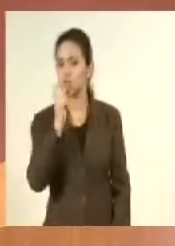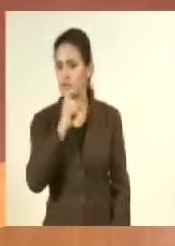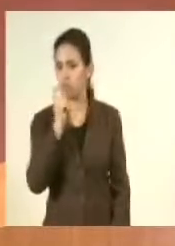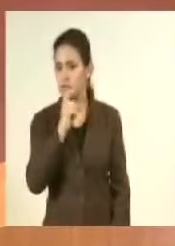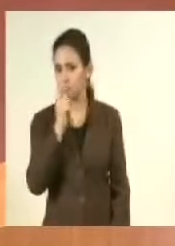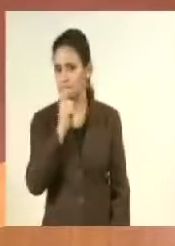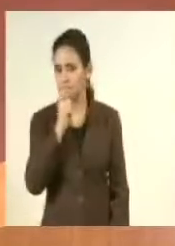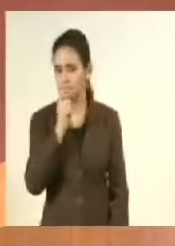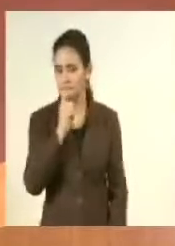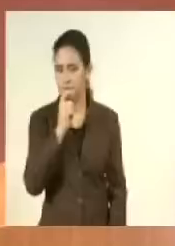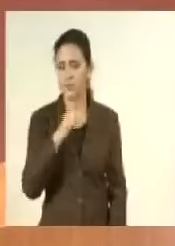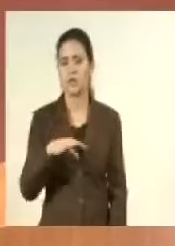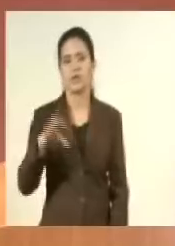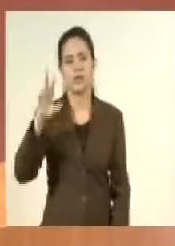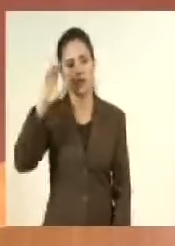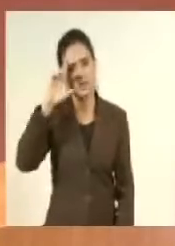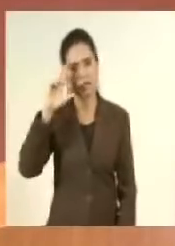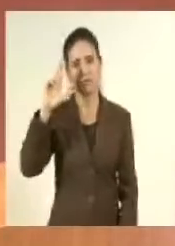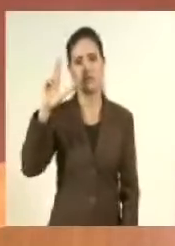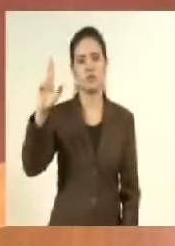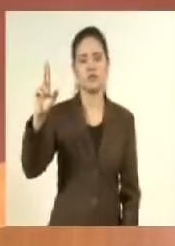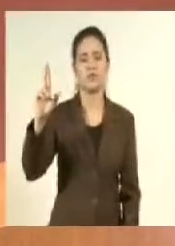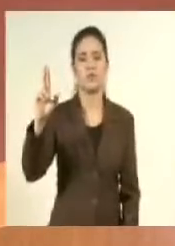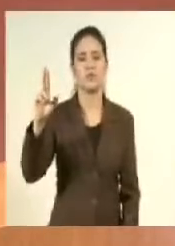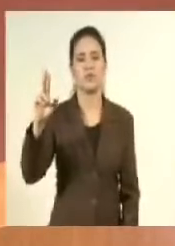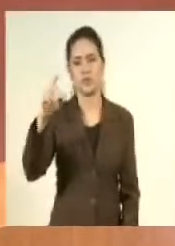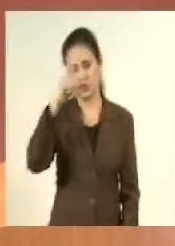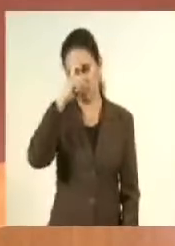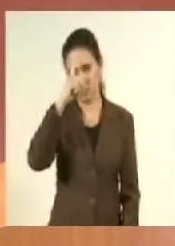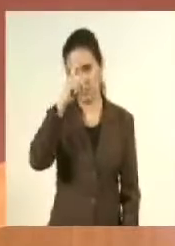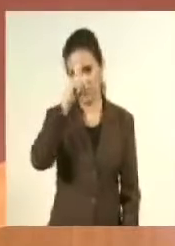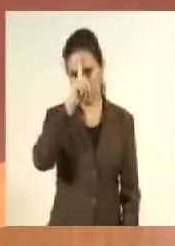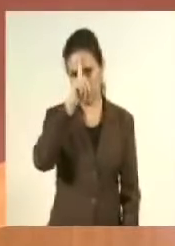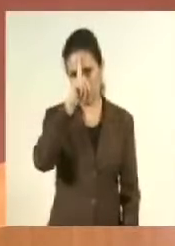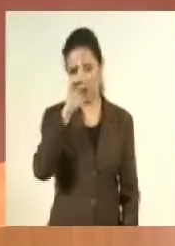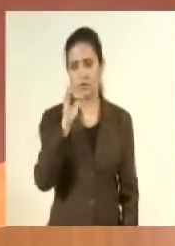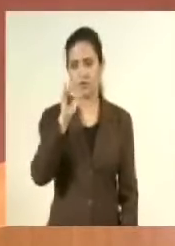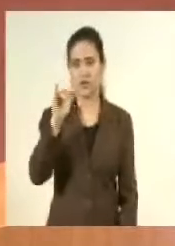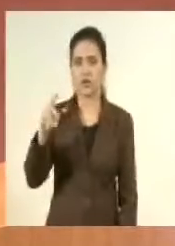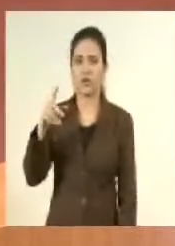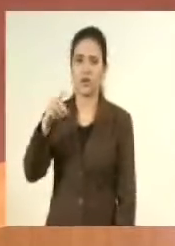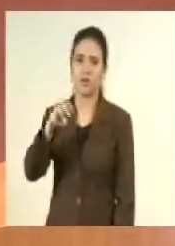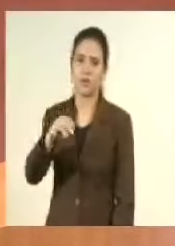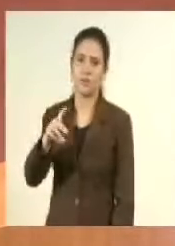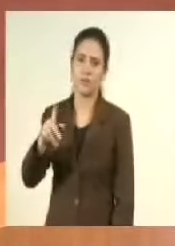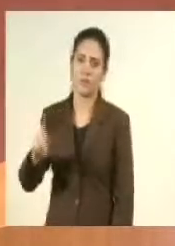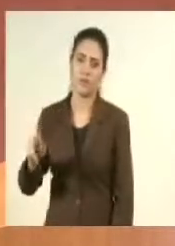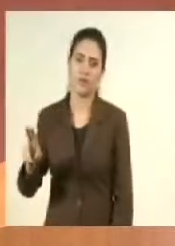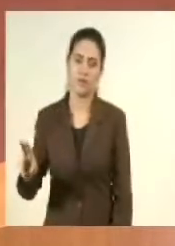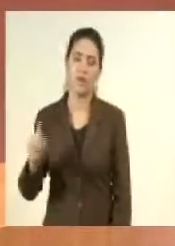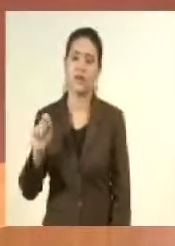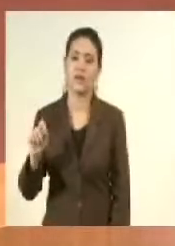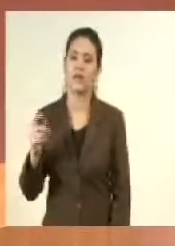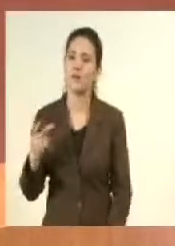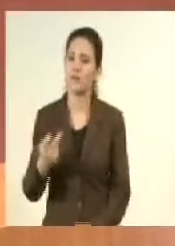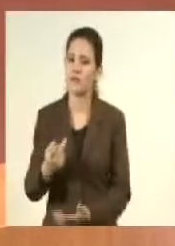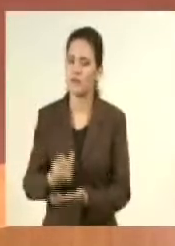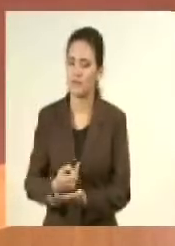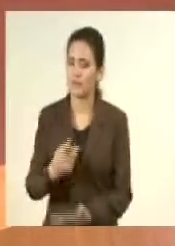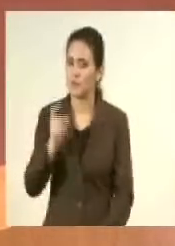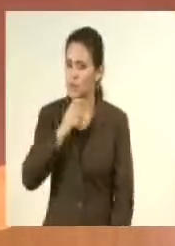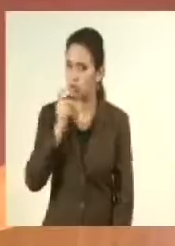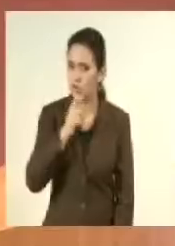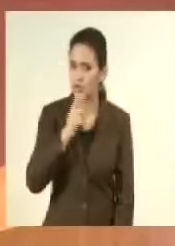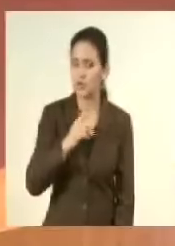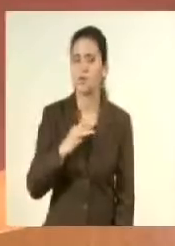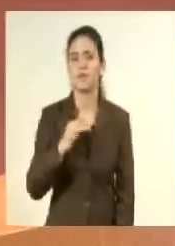a diretoria do hospital negou para o Ministério Público, negou para a imprensa, mas